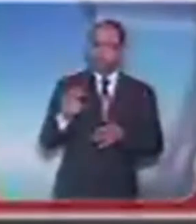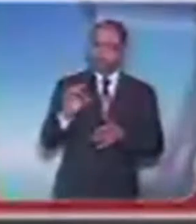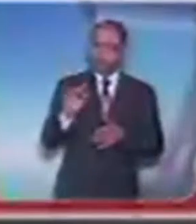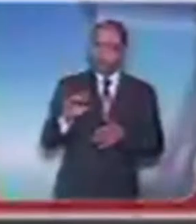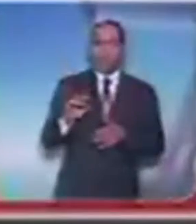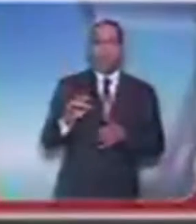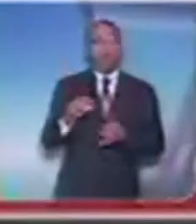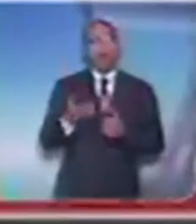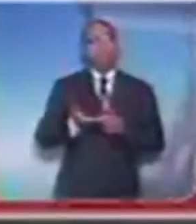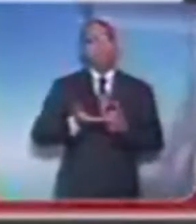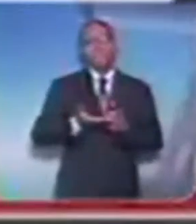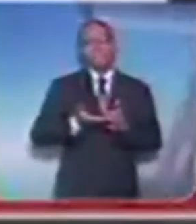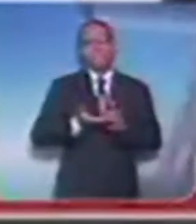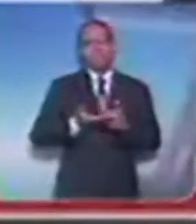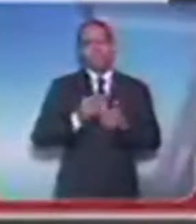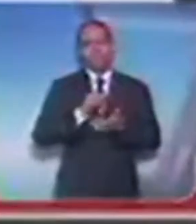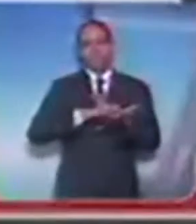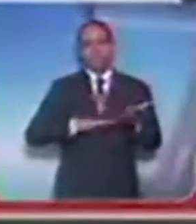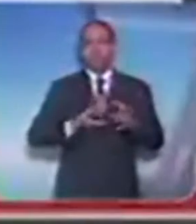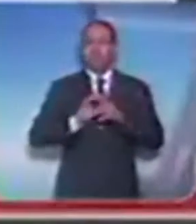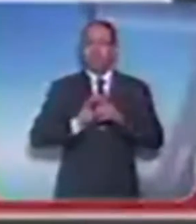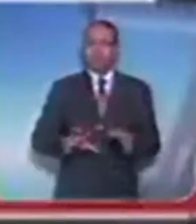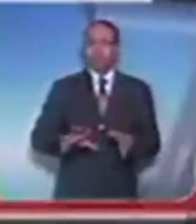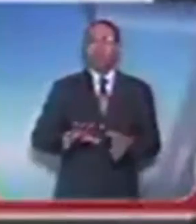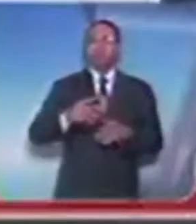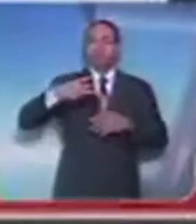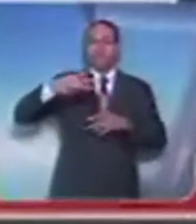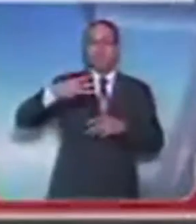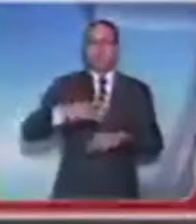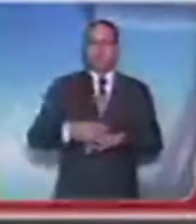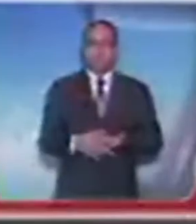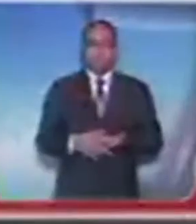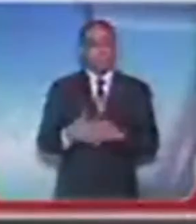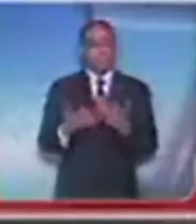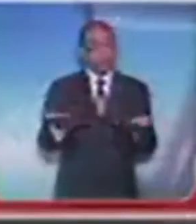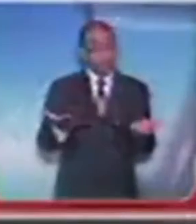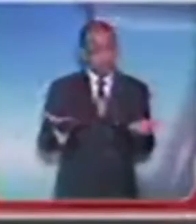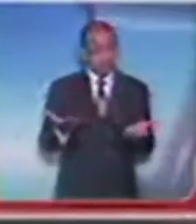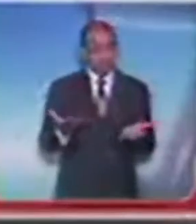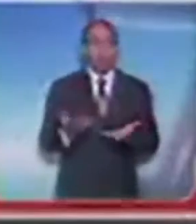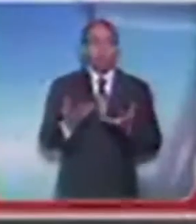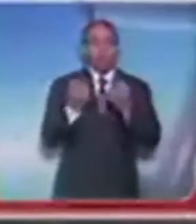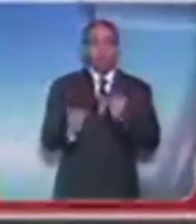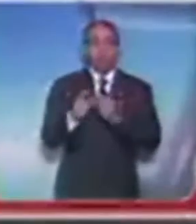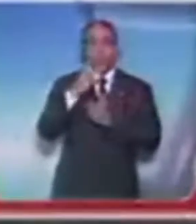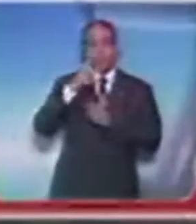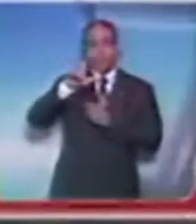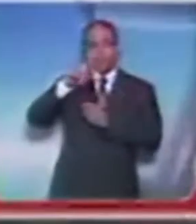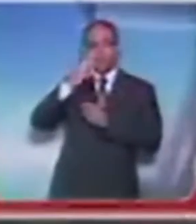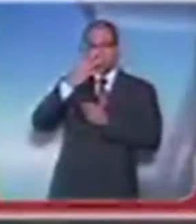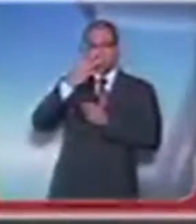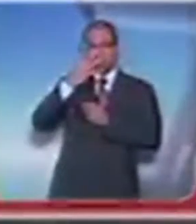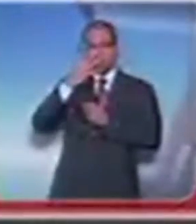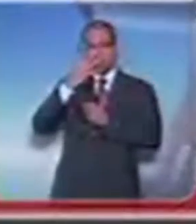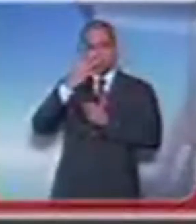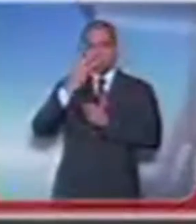atividade meio das empresas era passível de ser terceirizadas. E agora, com a aprovação do PL